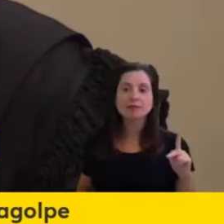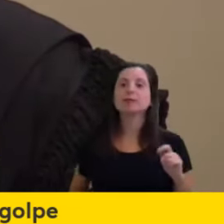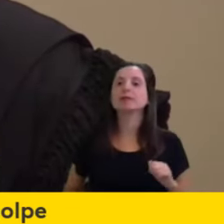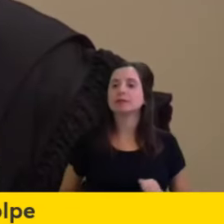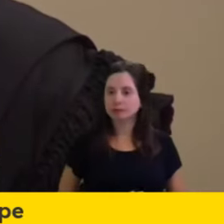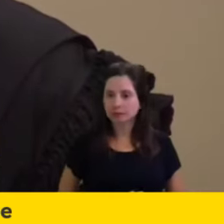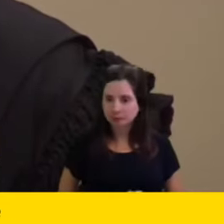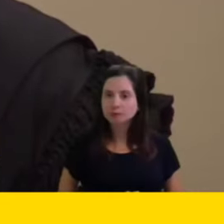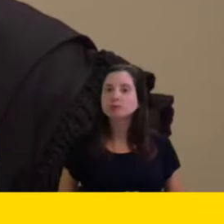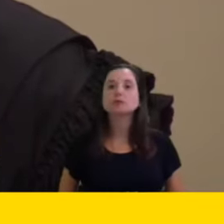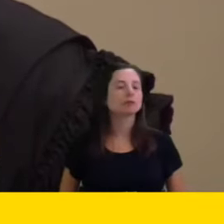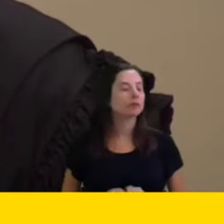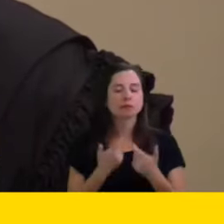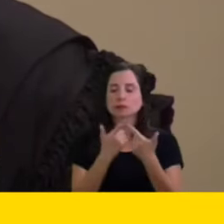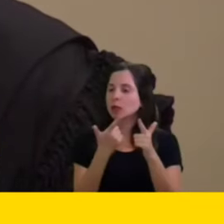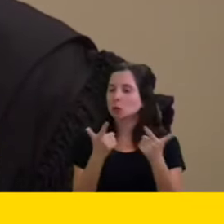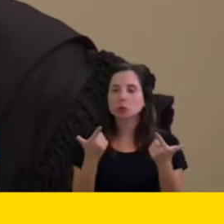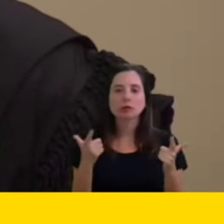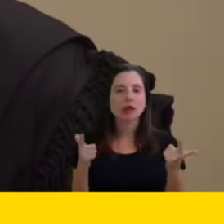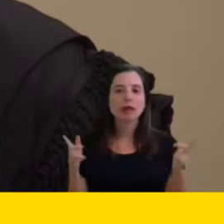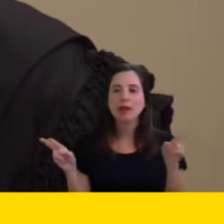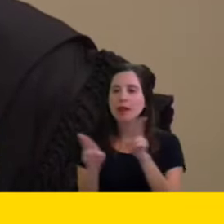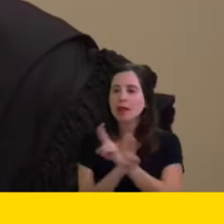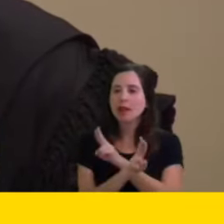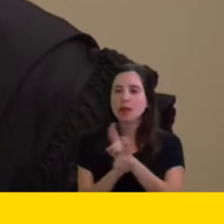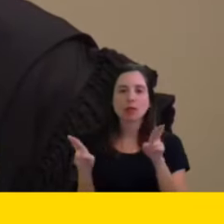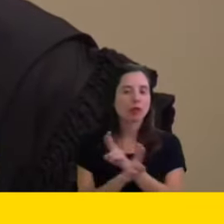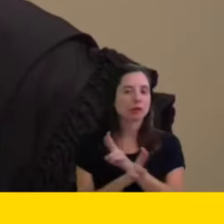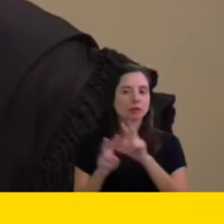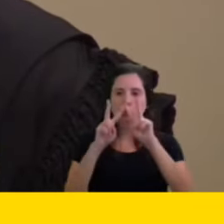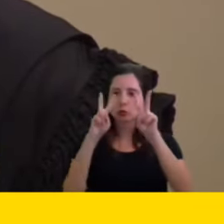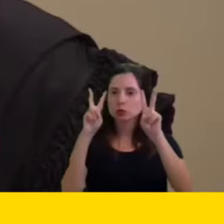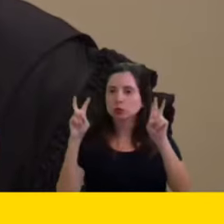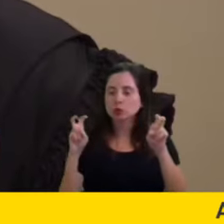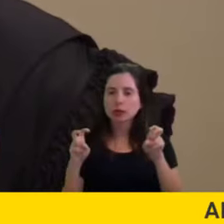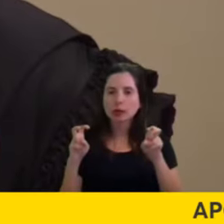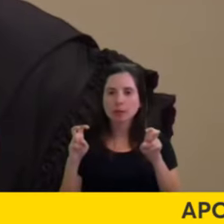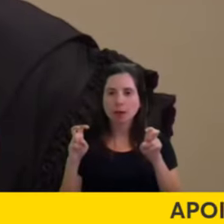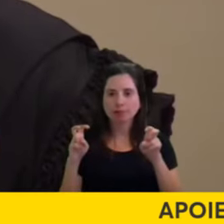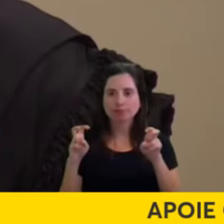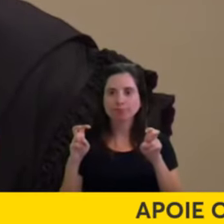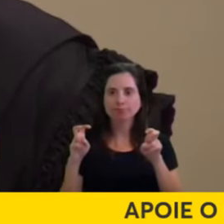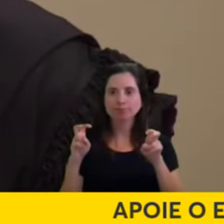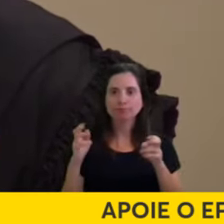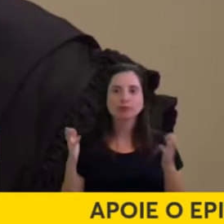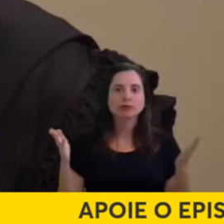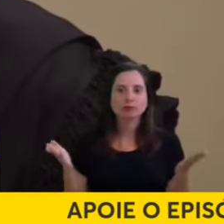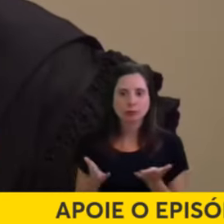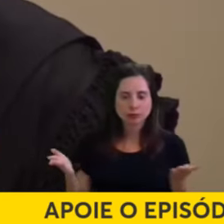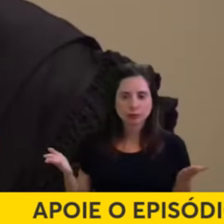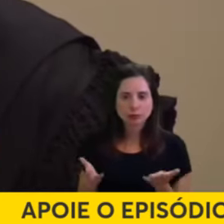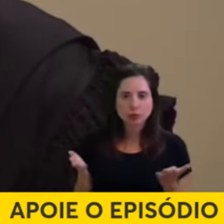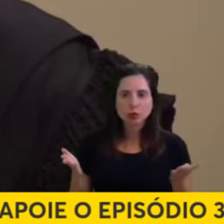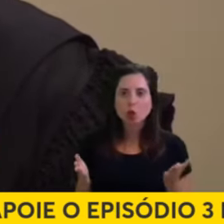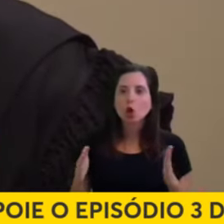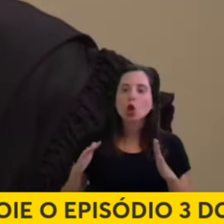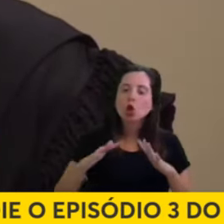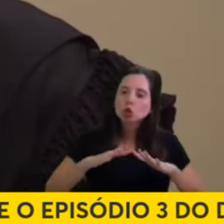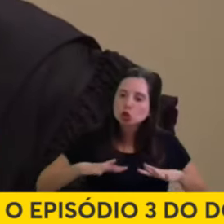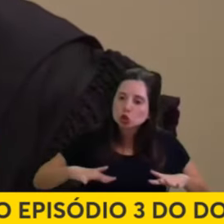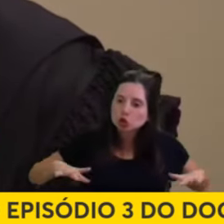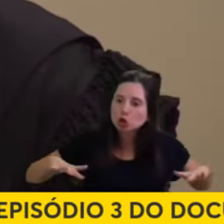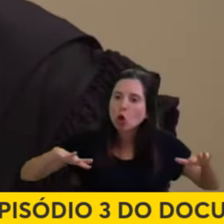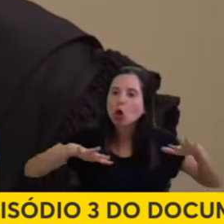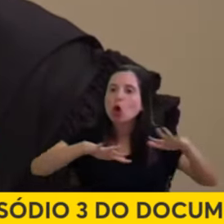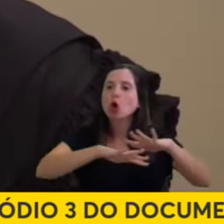nenhum relação com com que se acusa aqui os investigados valendo anotar circunstância relevante toda a campanha de Selma desde o